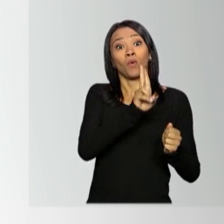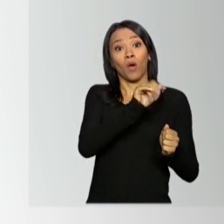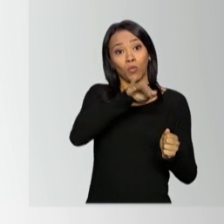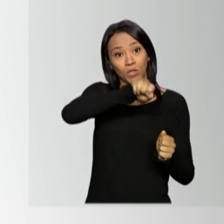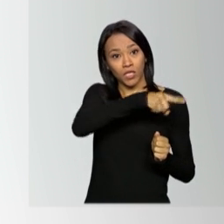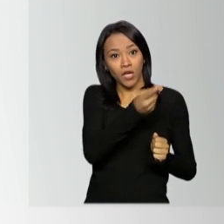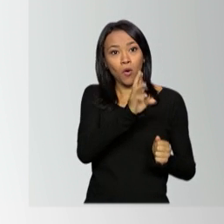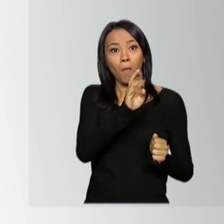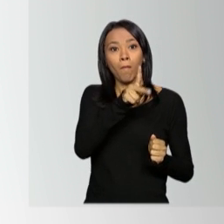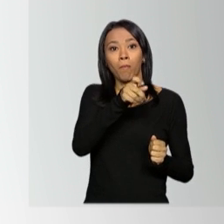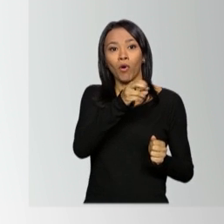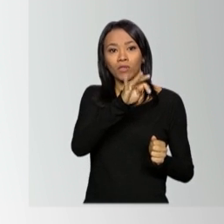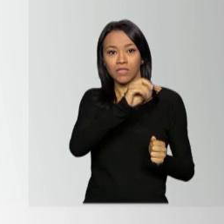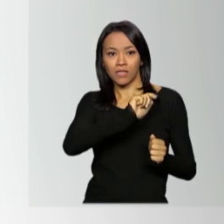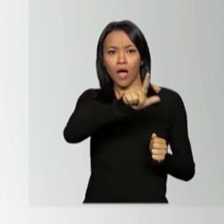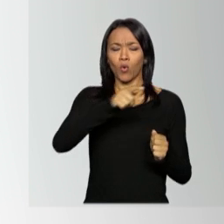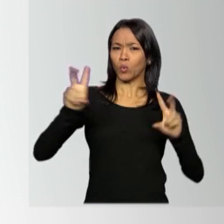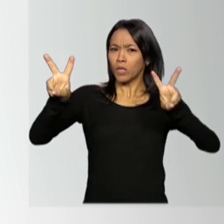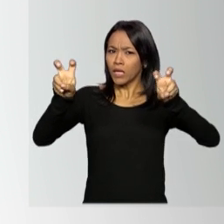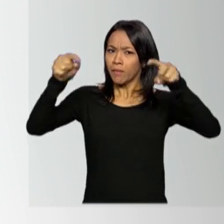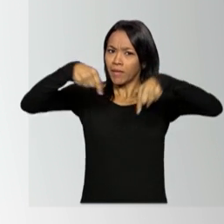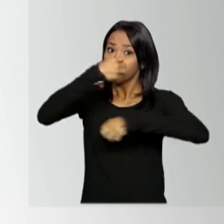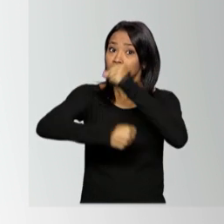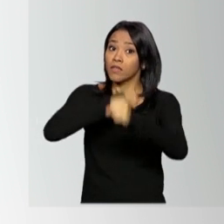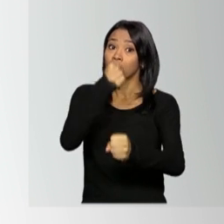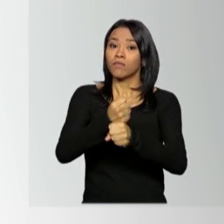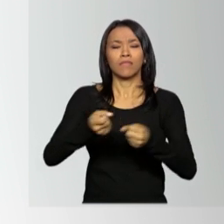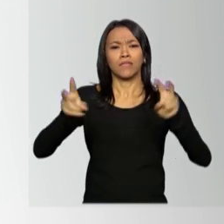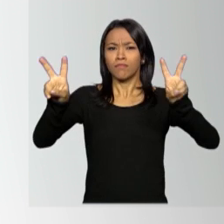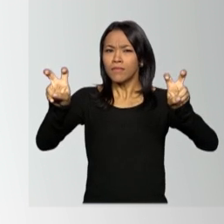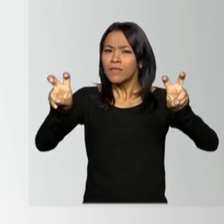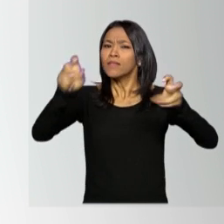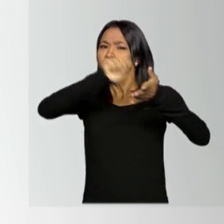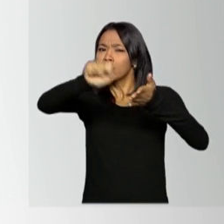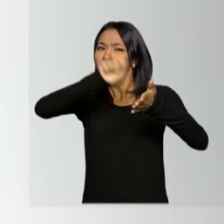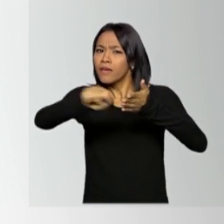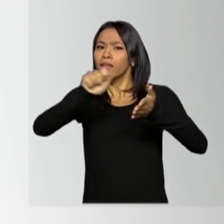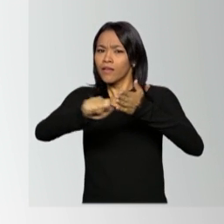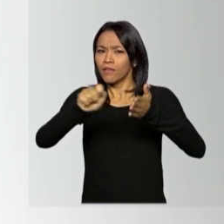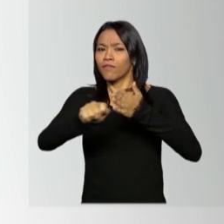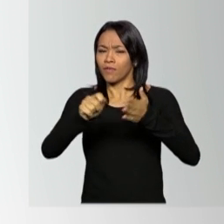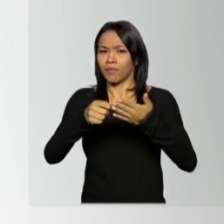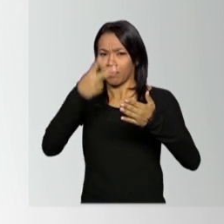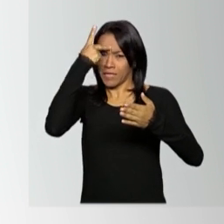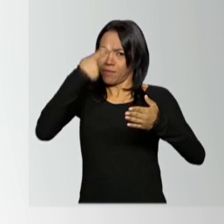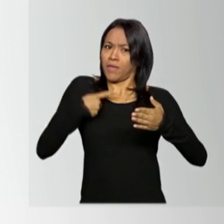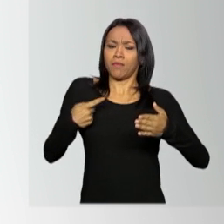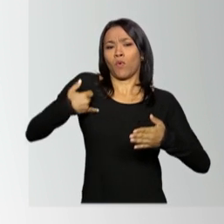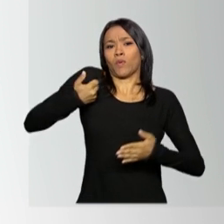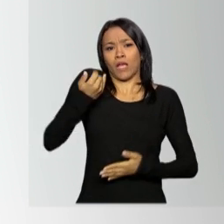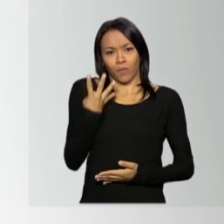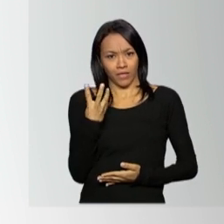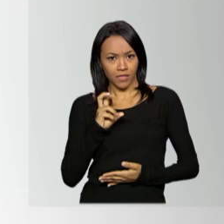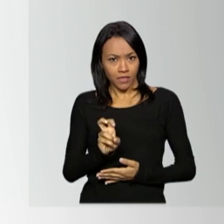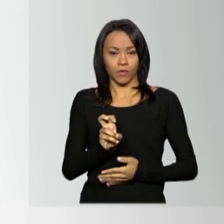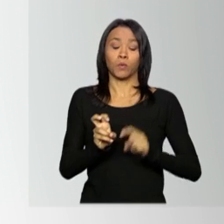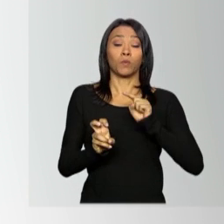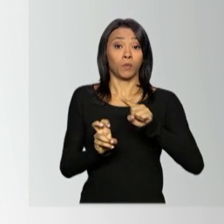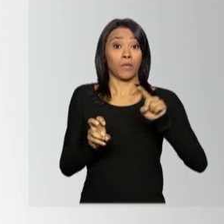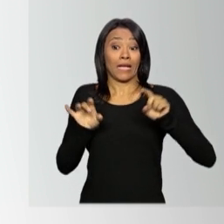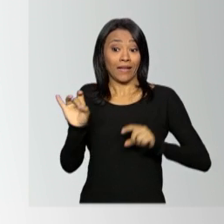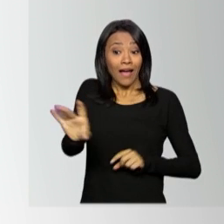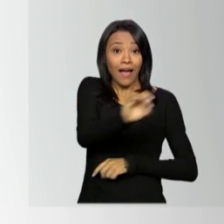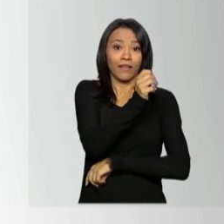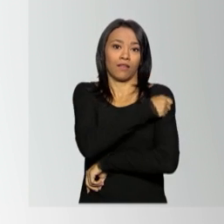Universal. O tema para este ano é Escreva uma Carta a Você Mesmo aos 45 anos. O estudante deverá